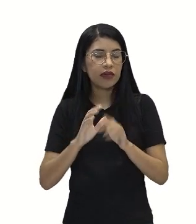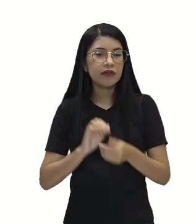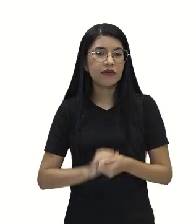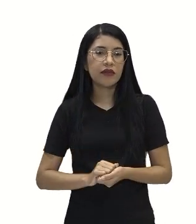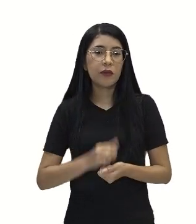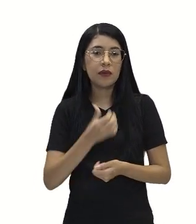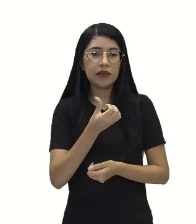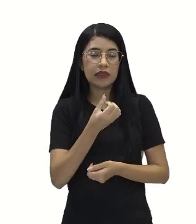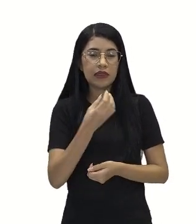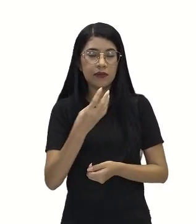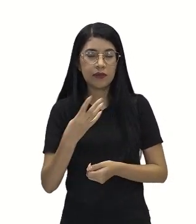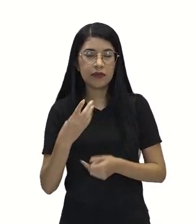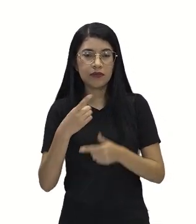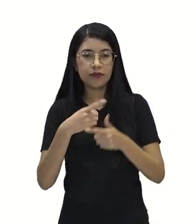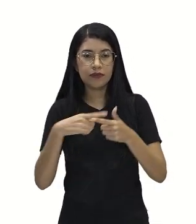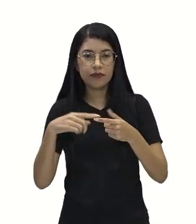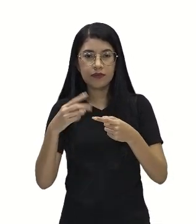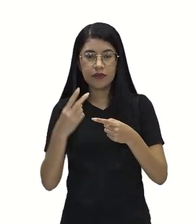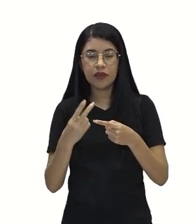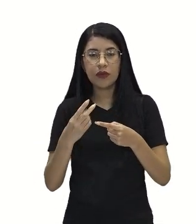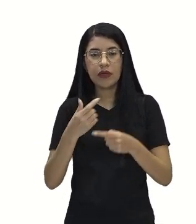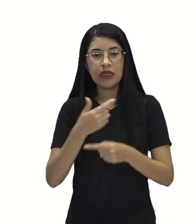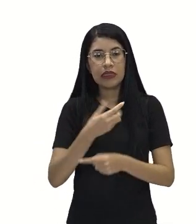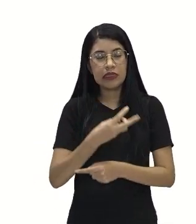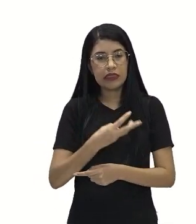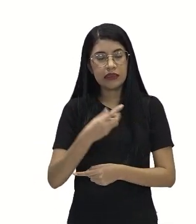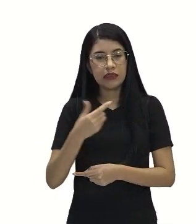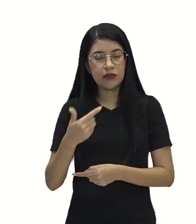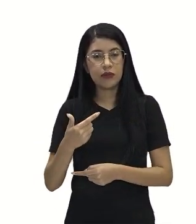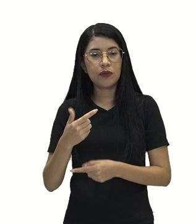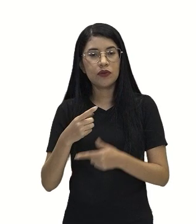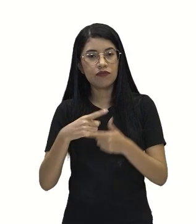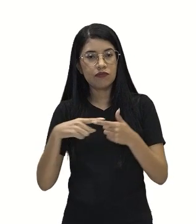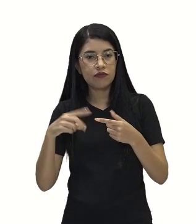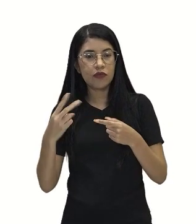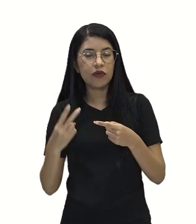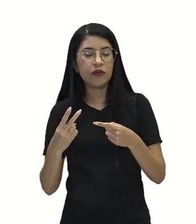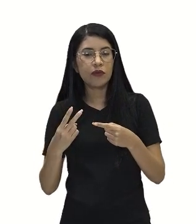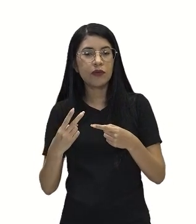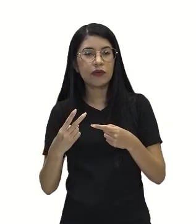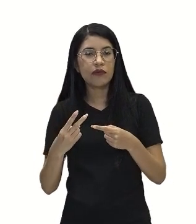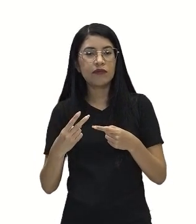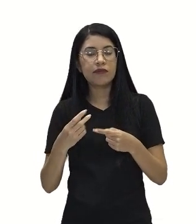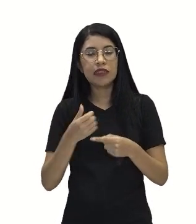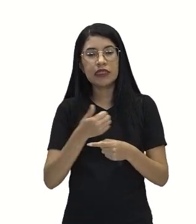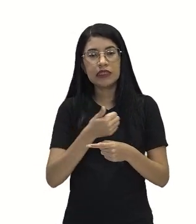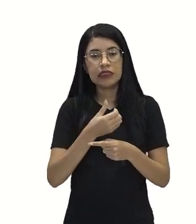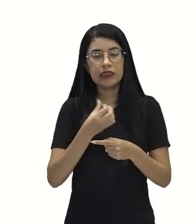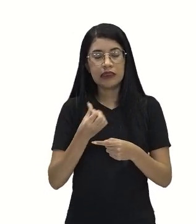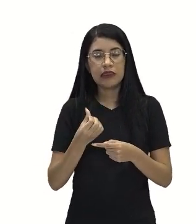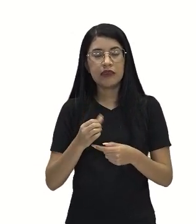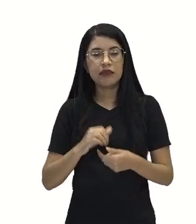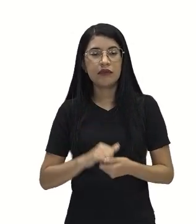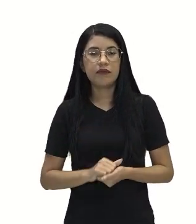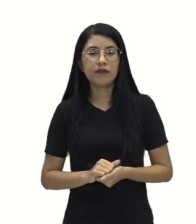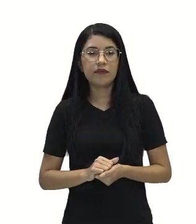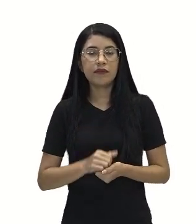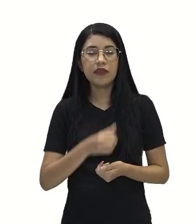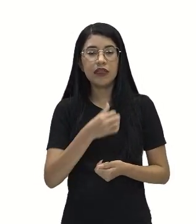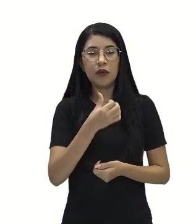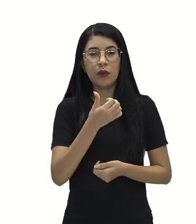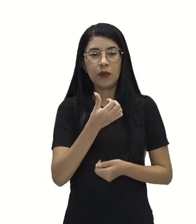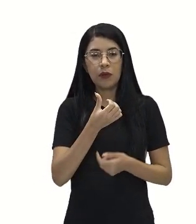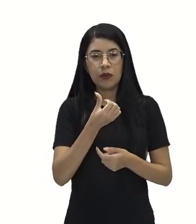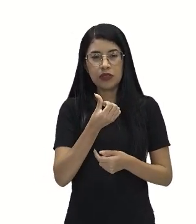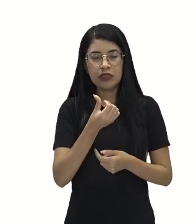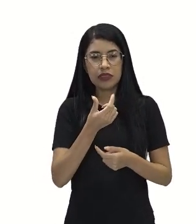dar 32. 32 por 2, isso daqui vai me dar o quê? Vai me dar 16, olha, 16 é por 2,